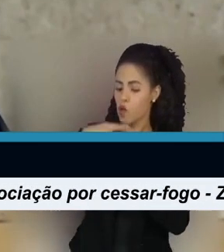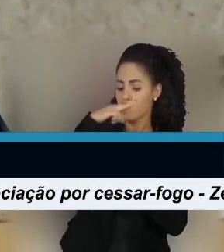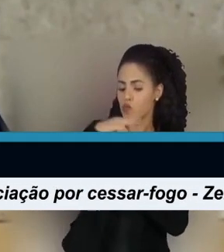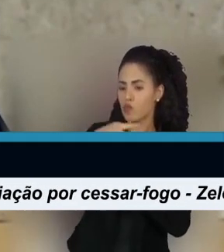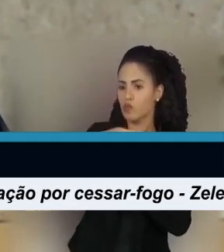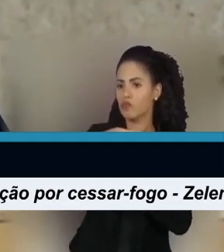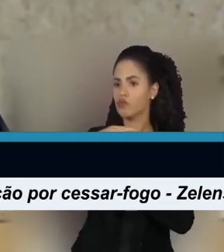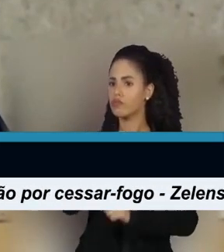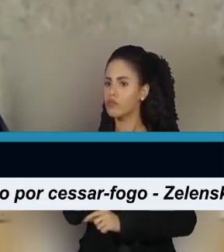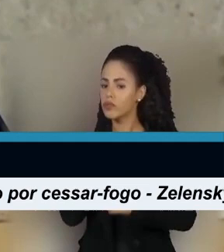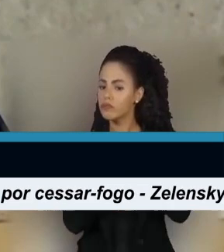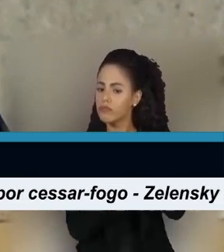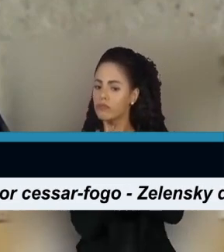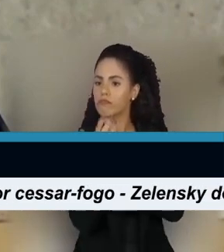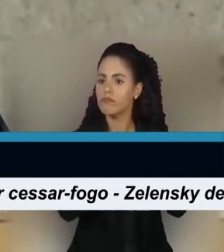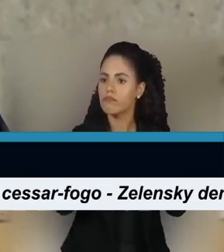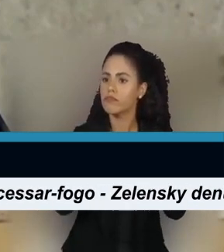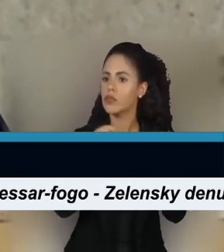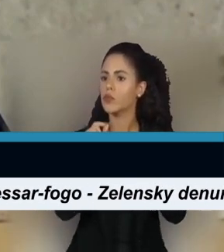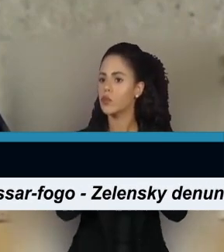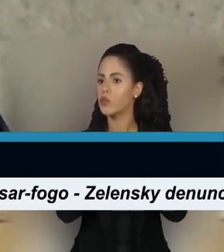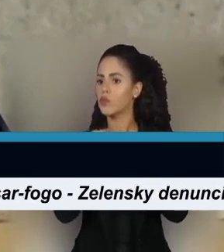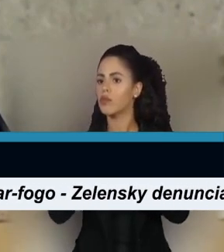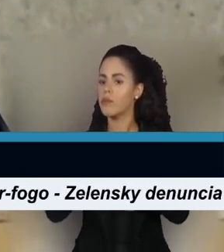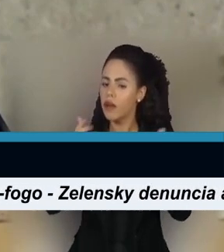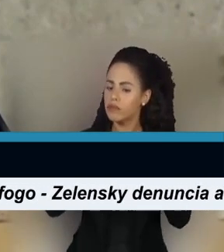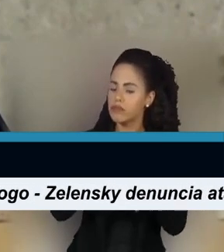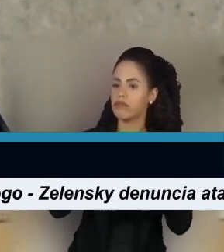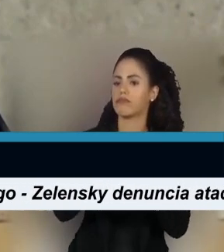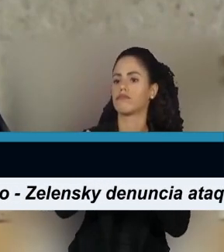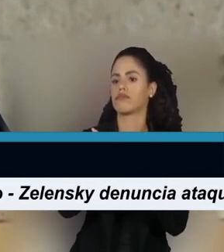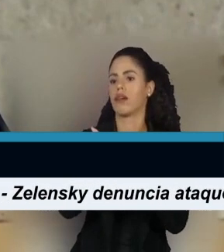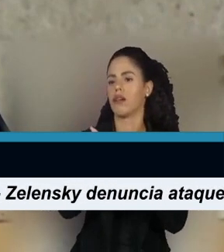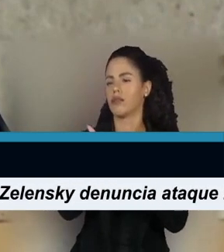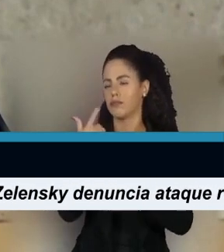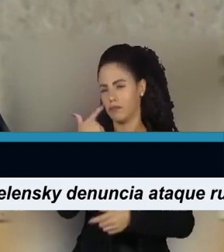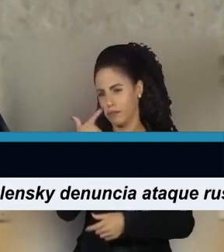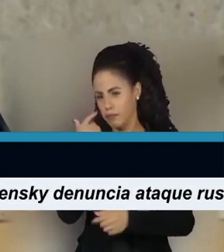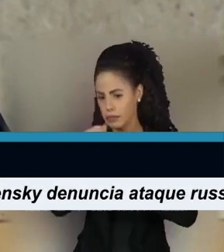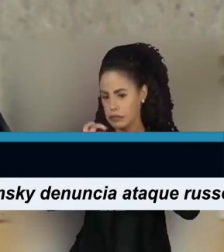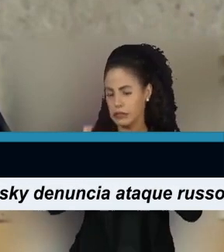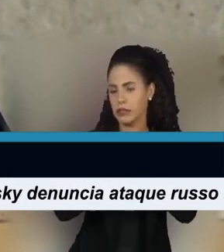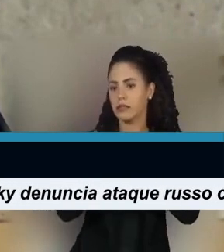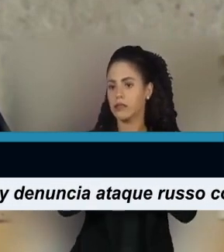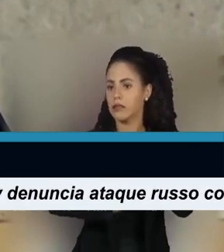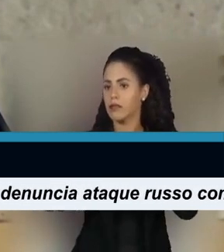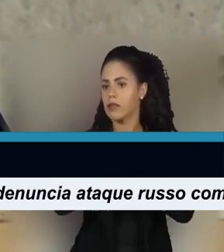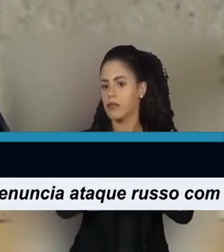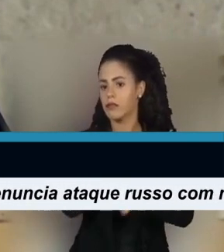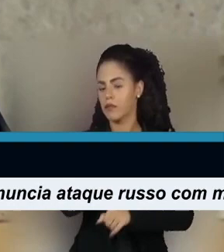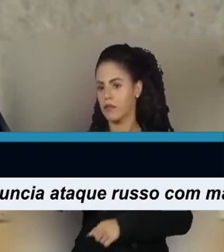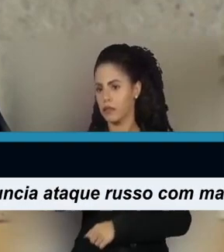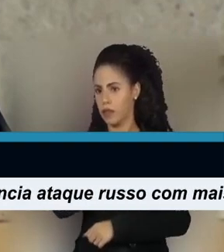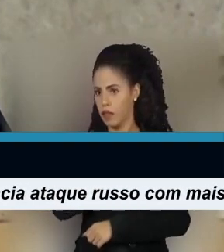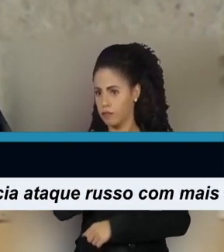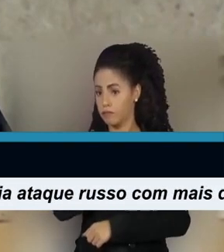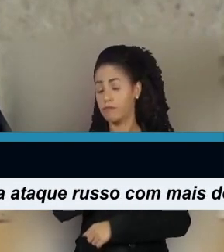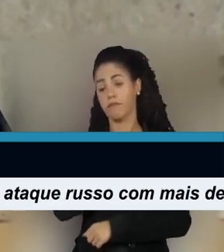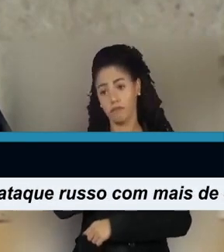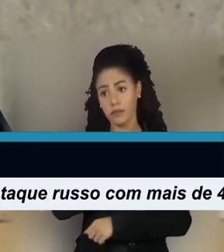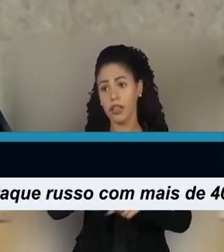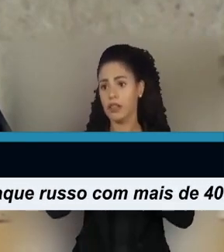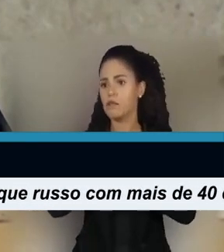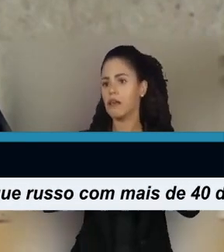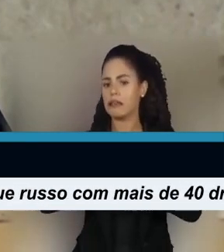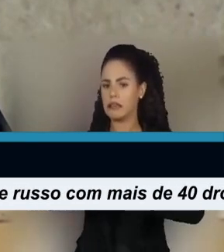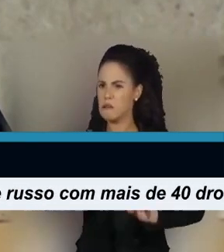de negócios que vive do engajamento. E, desafortunadamente, o